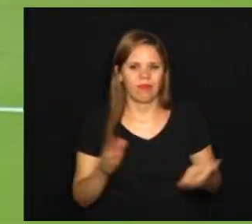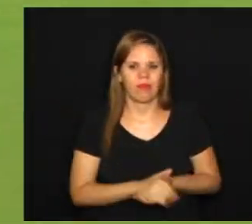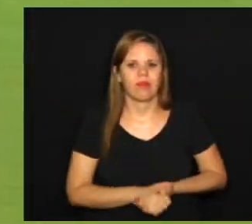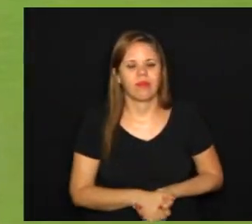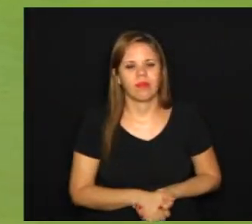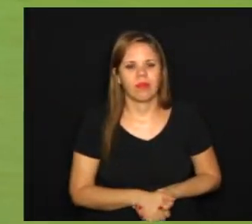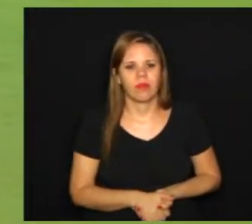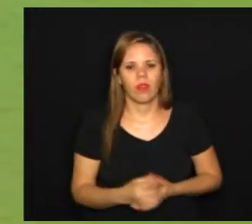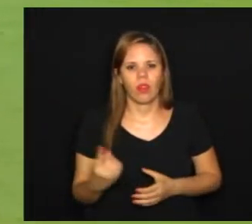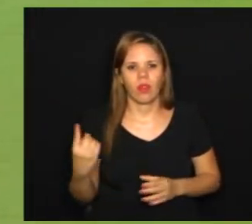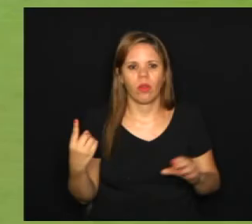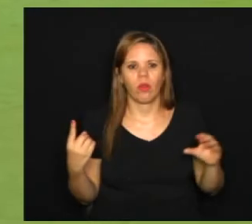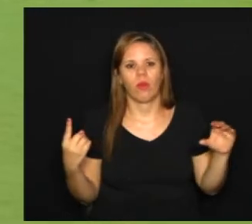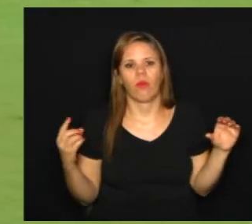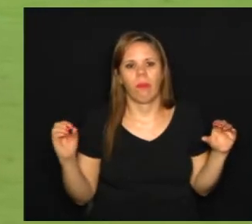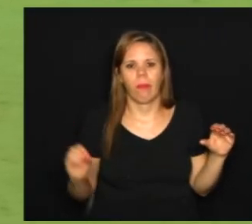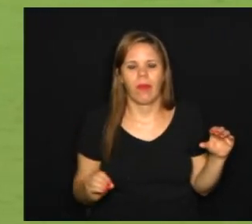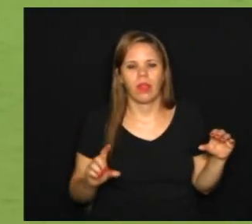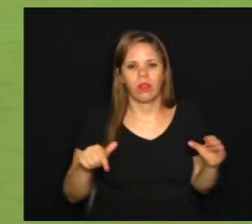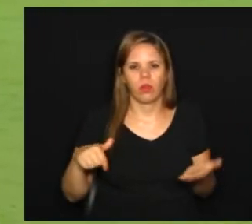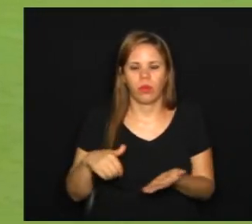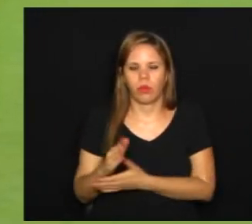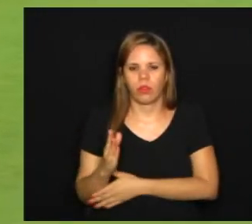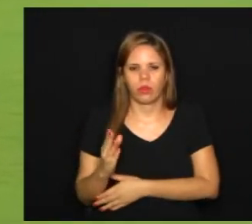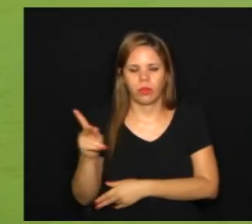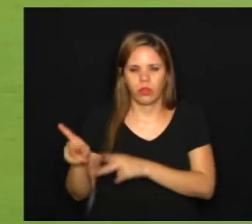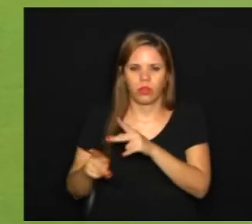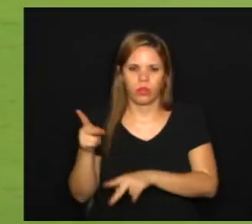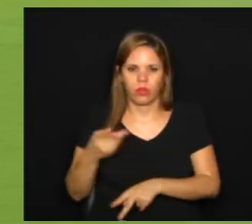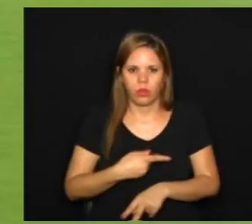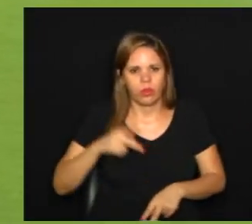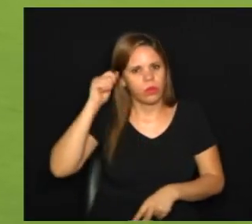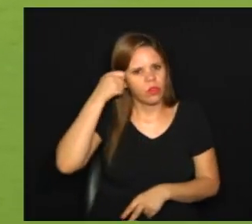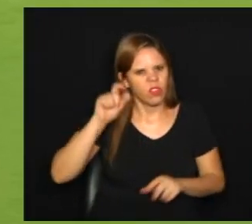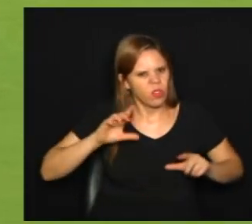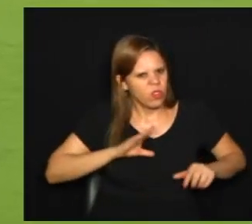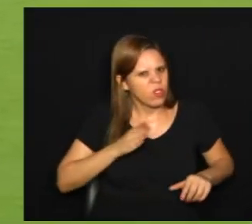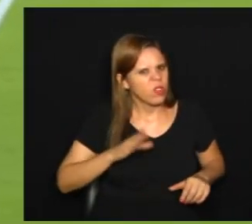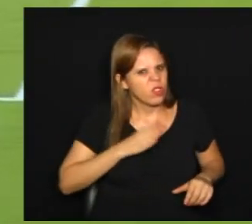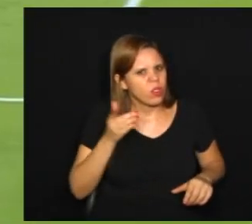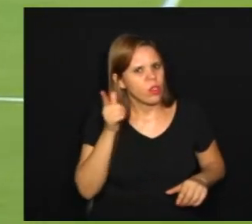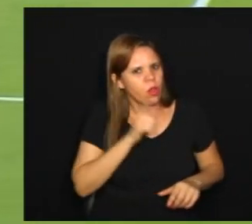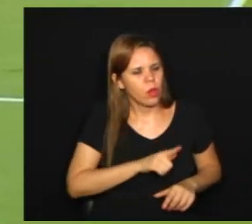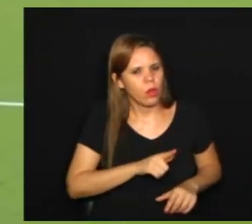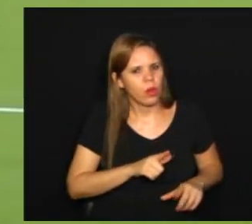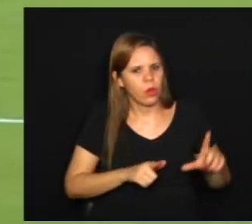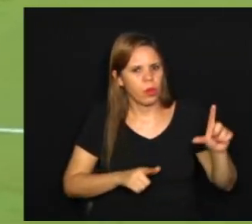oportunidades. Até que aos 45 minutos, Reinaldo recebeu da esquerda e